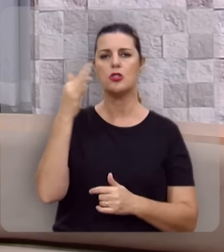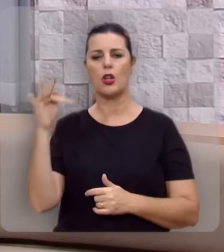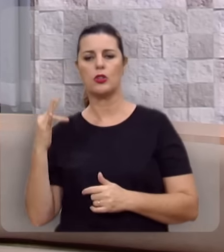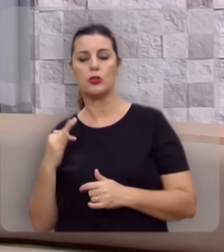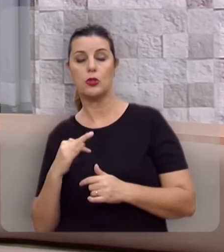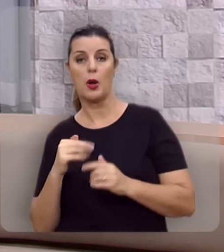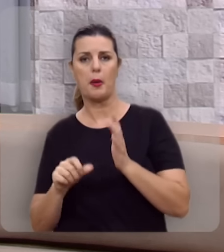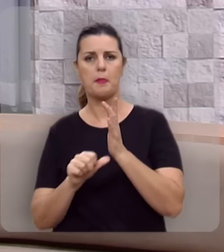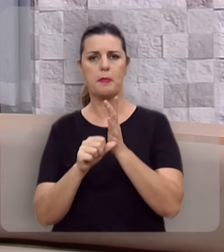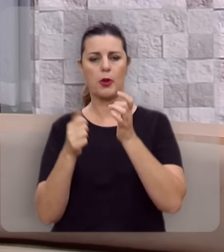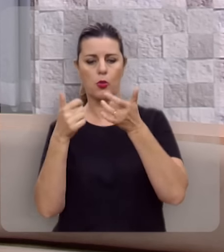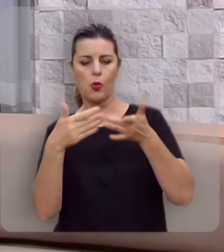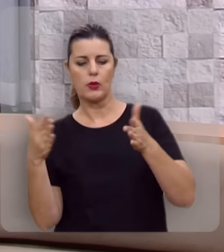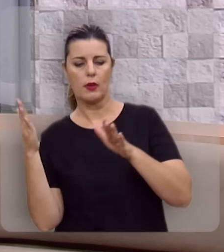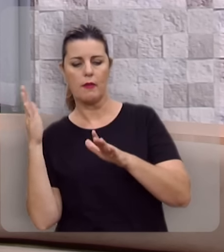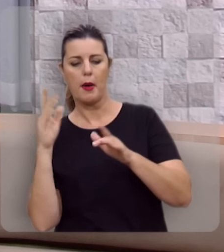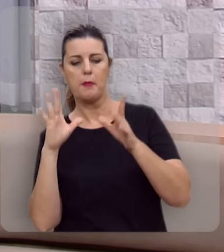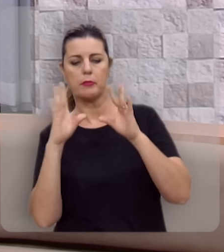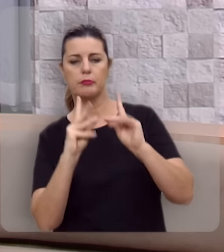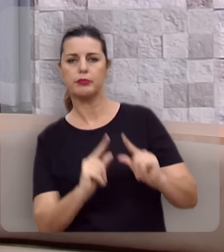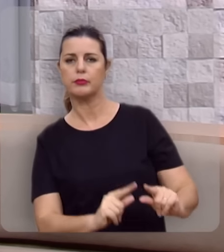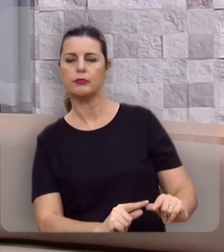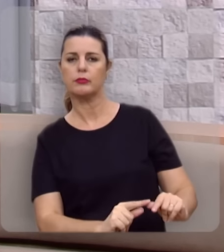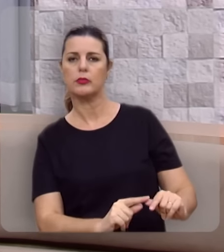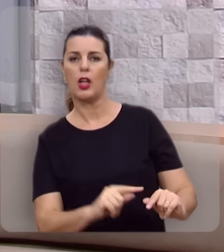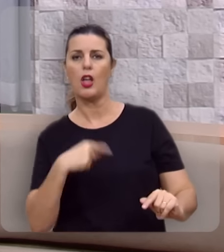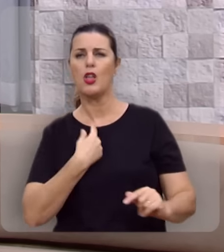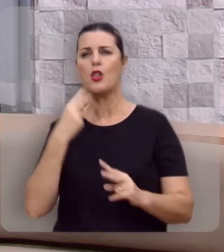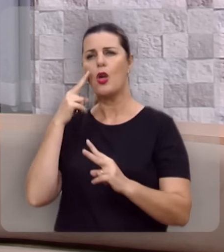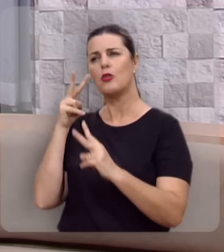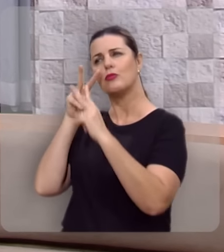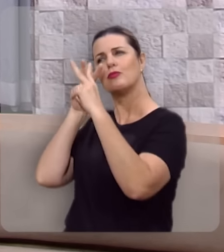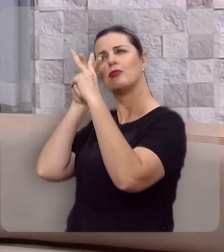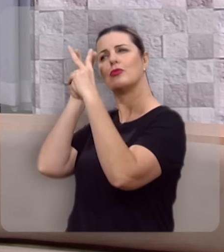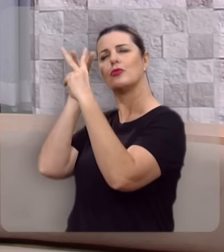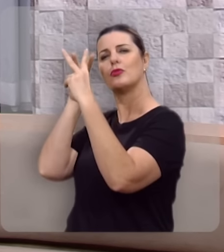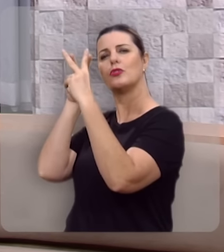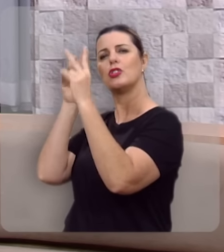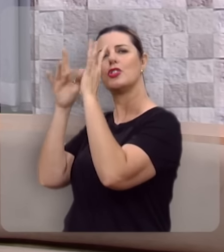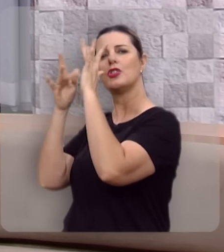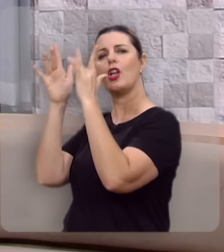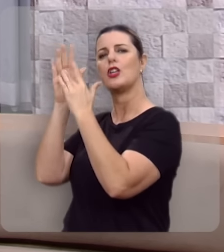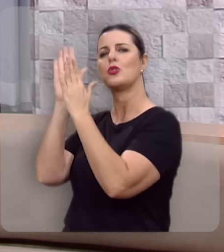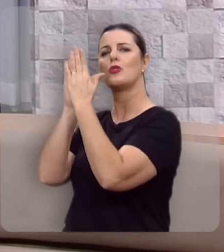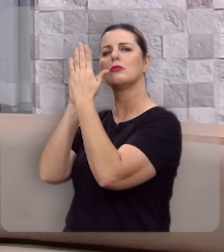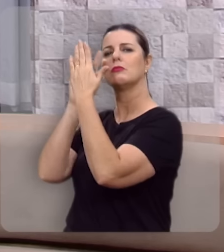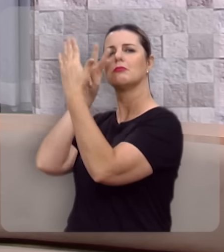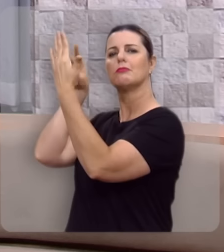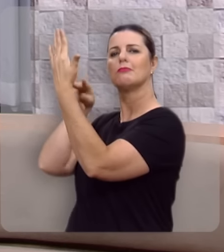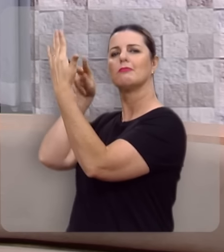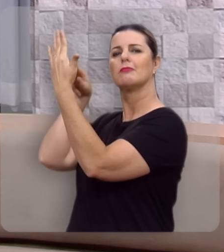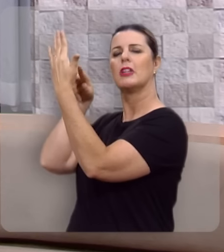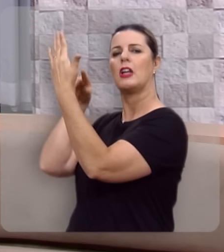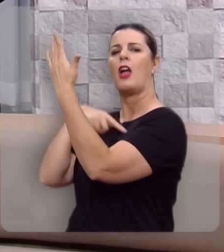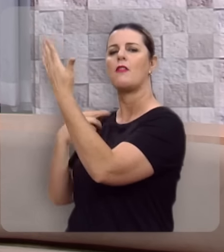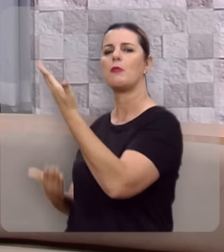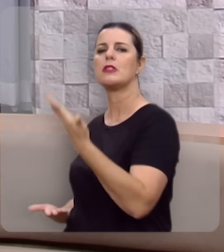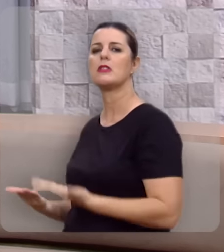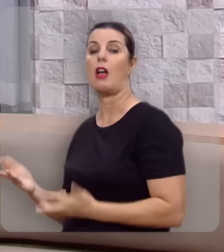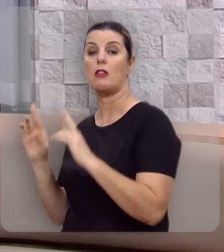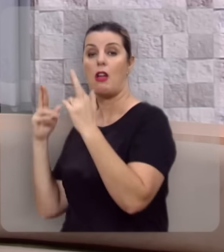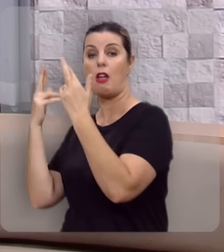as primeiras coisas terão passado. E nós contemplaremos a Jesus face a face e